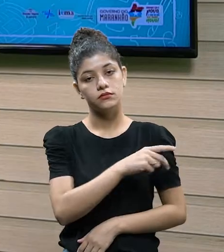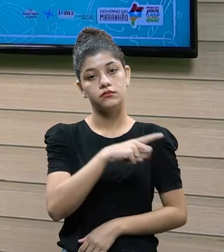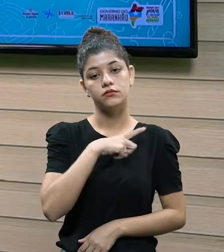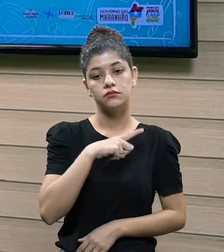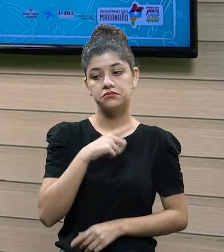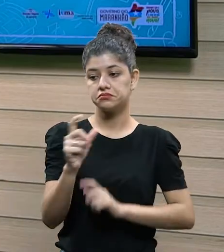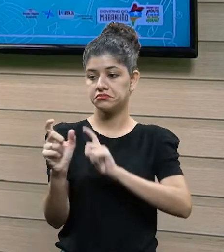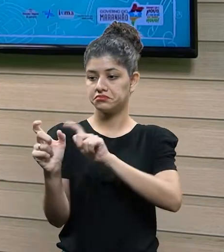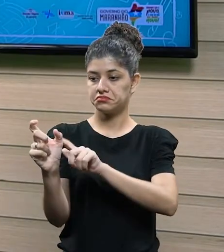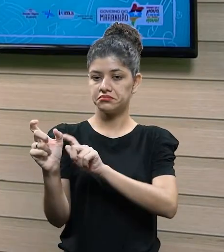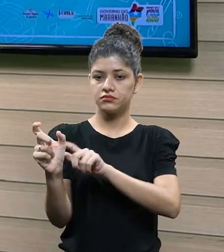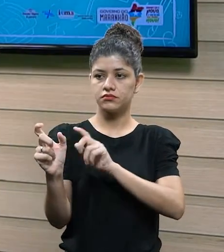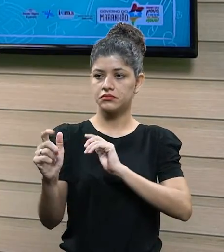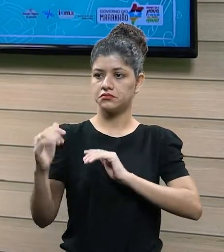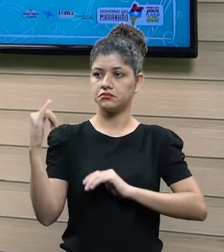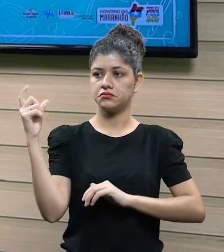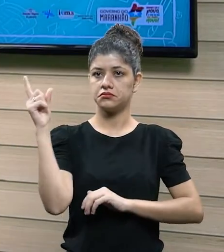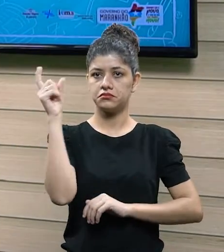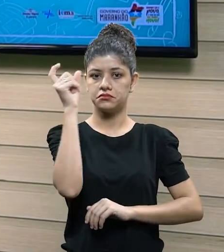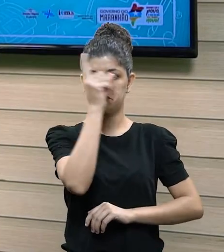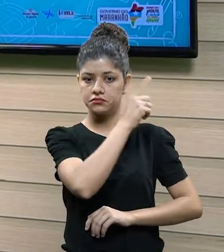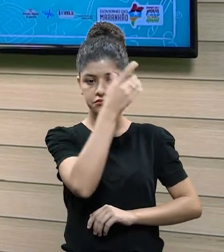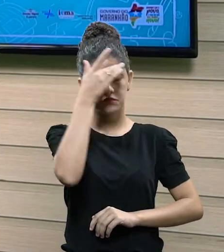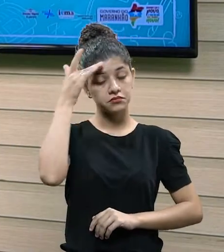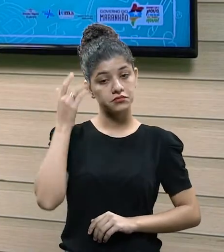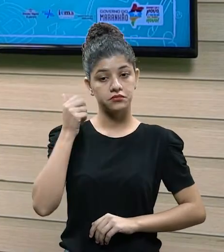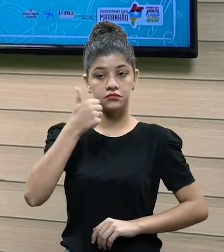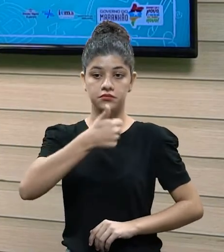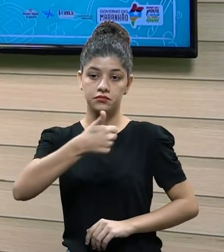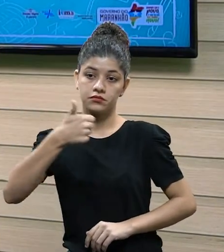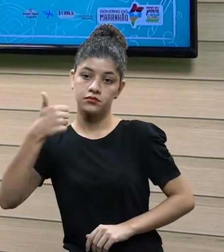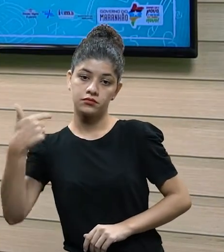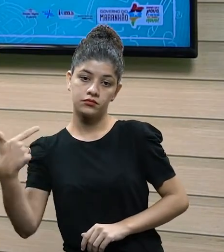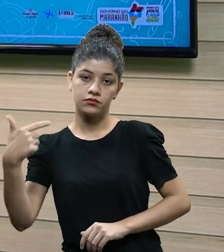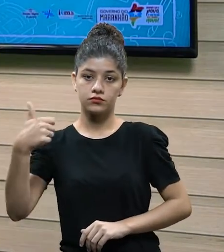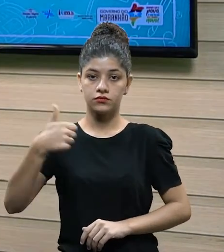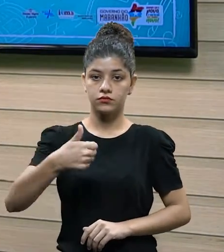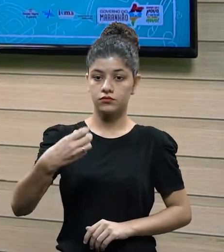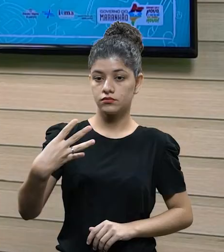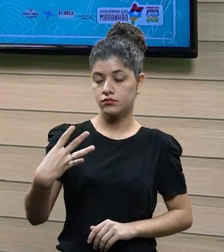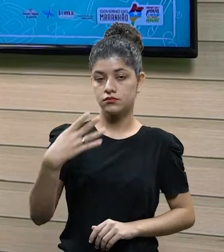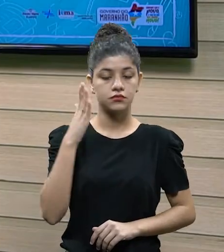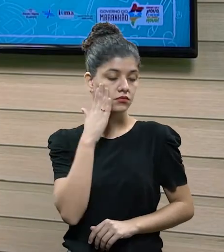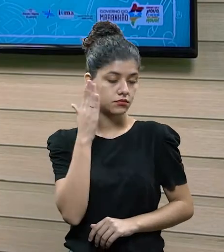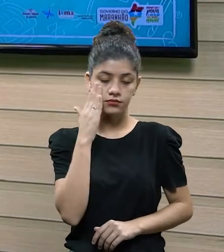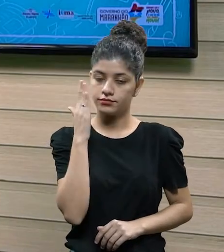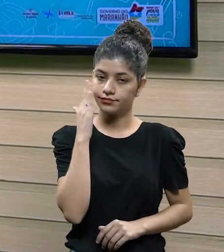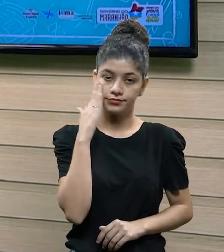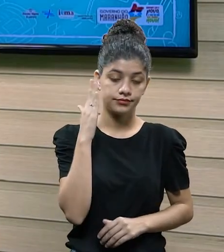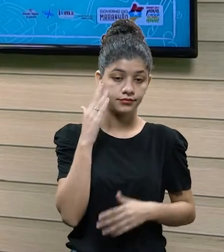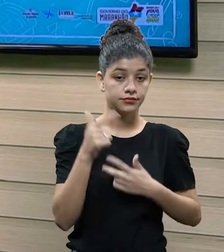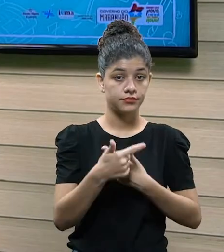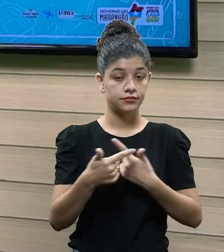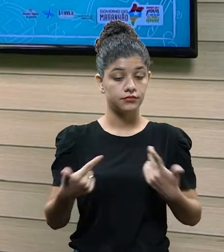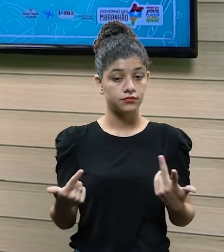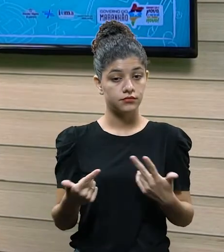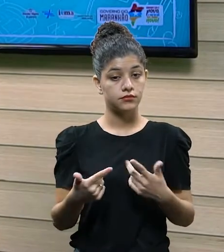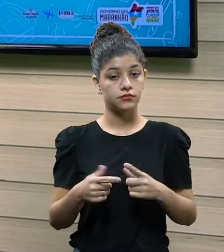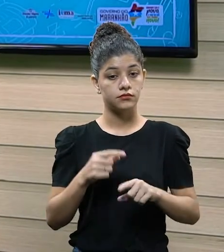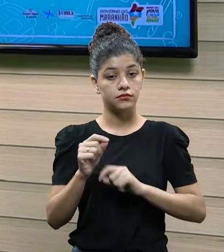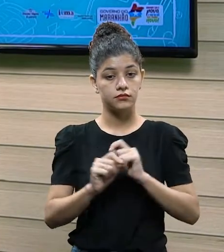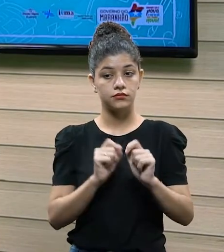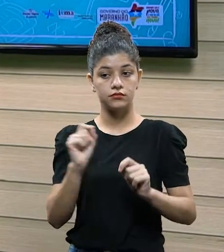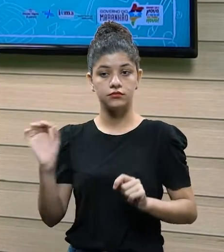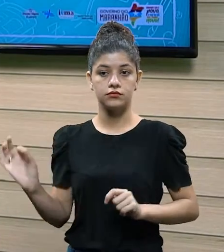querer usar termos altamente técnicos. Aquele garoto de 12, 13 anos, ele não vai fazer a compreensão da minha fala. Mas agora, se eu vou dar aula